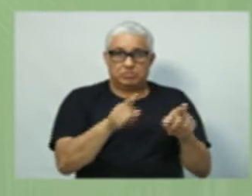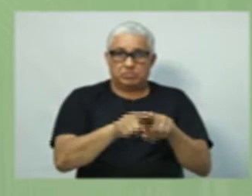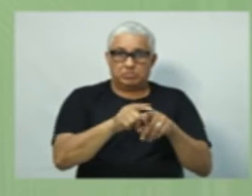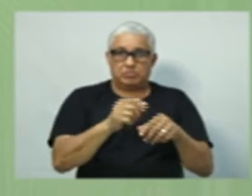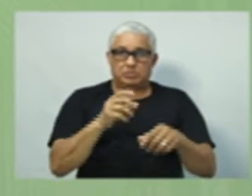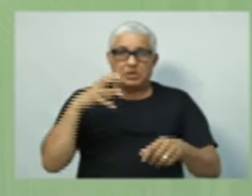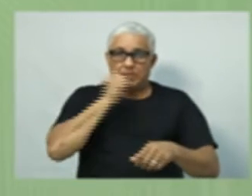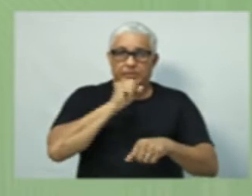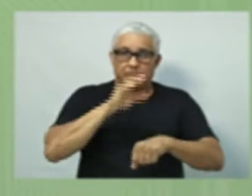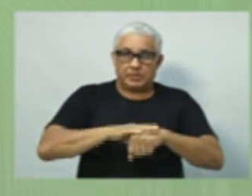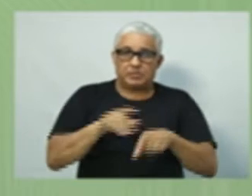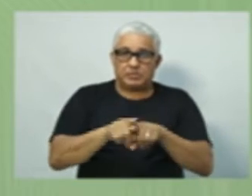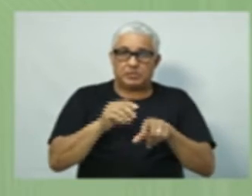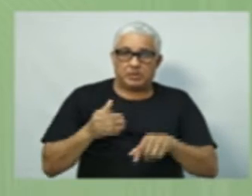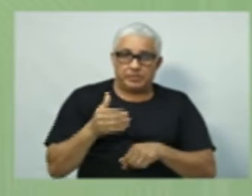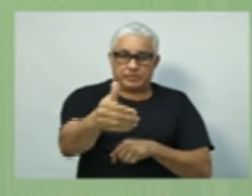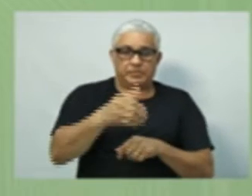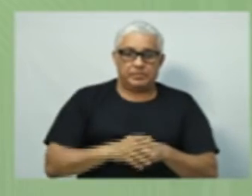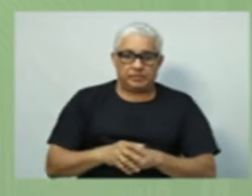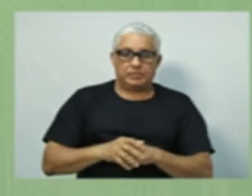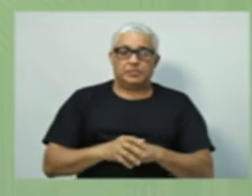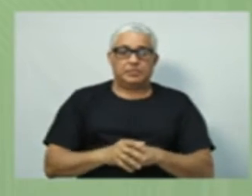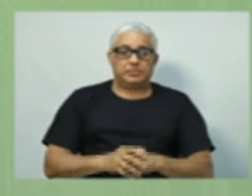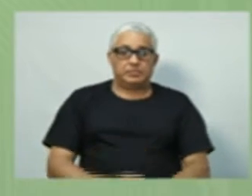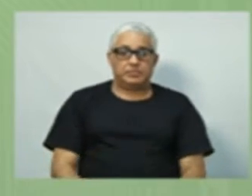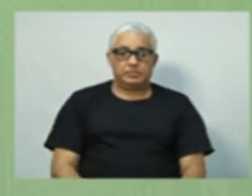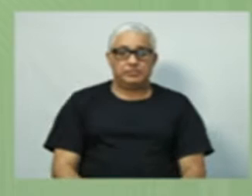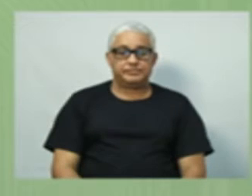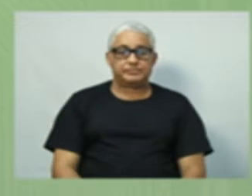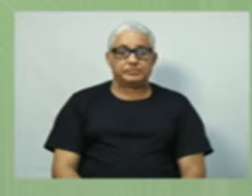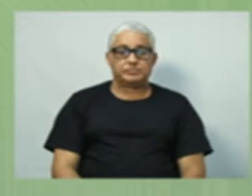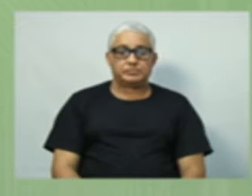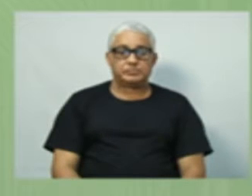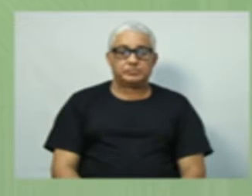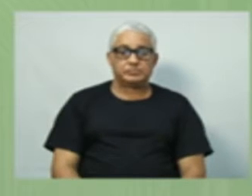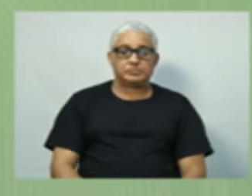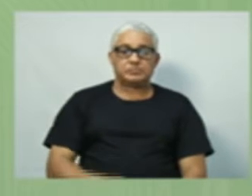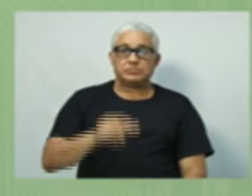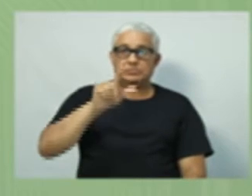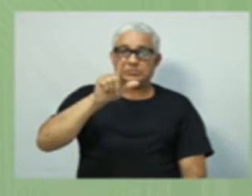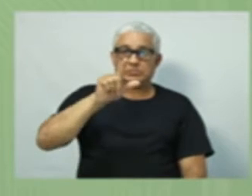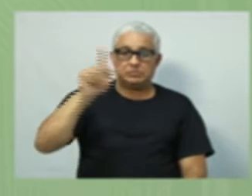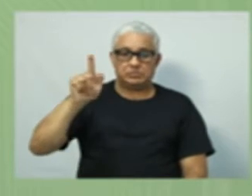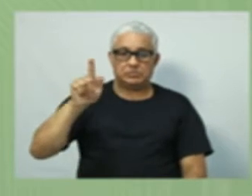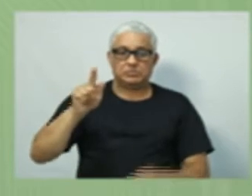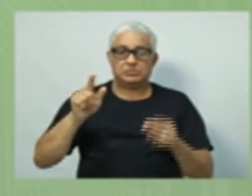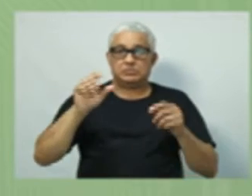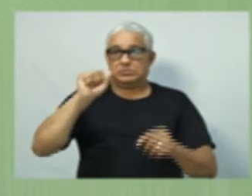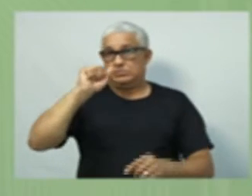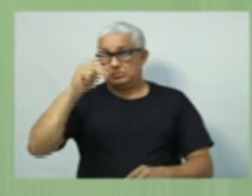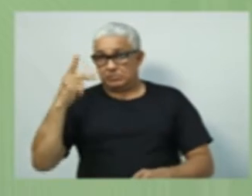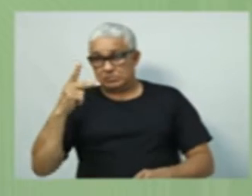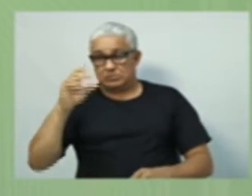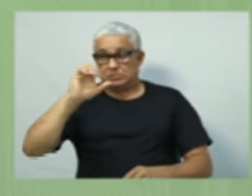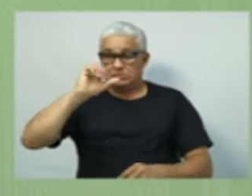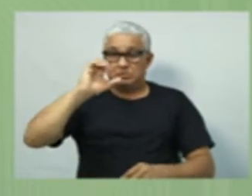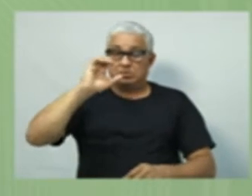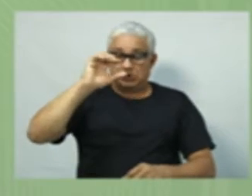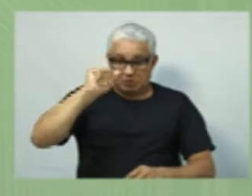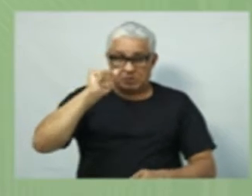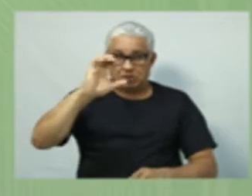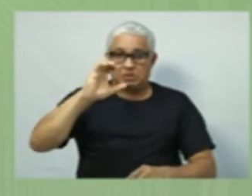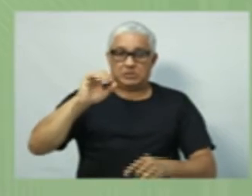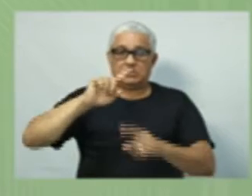prazo ativo circulante mais realizável a longo prazo passivo circulante mais lp ou aqui eu posso colocar